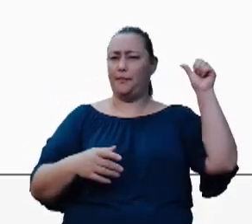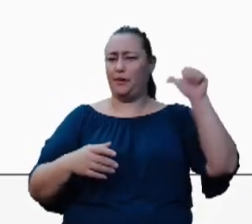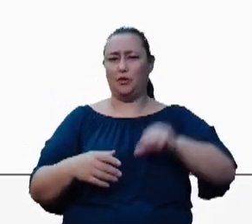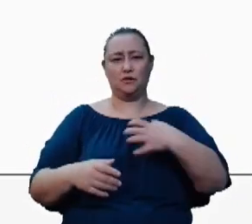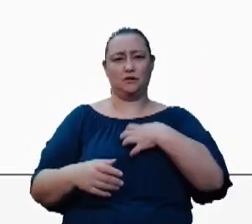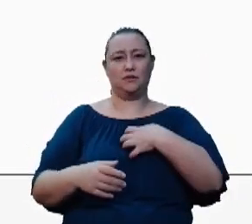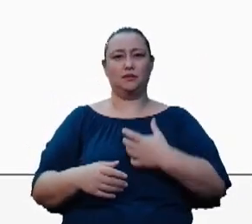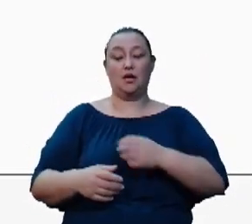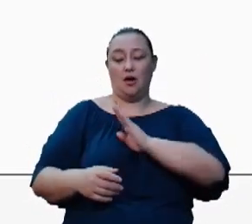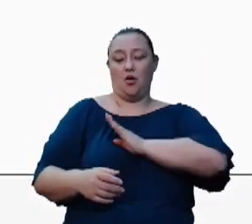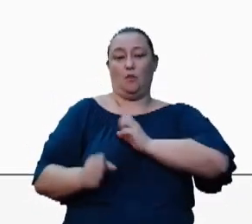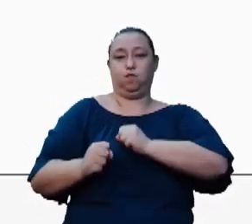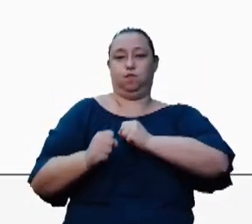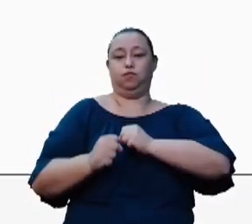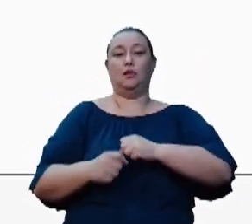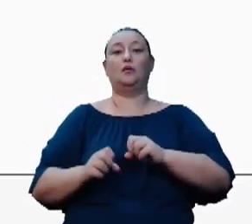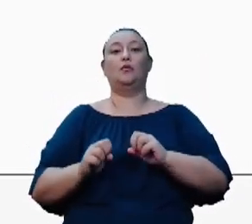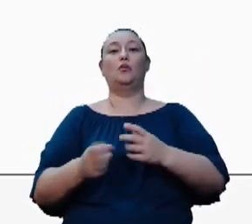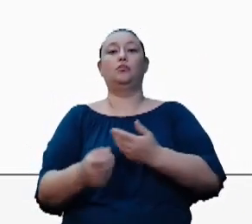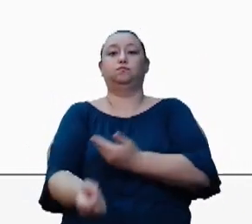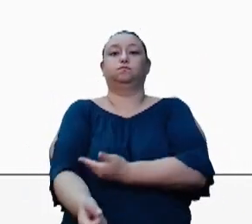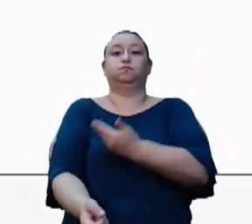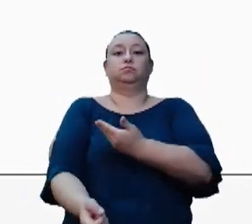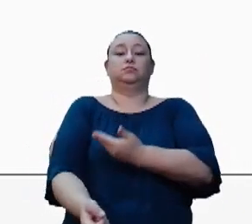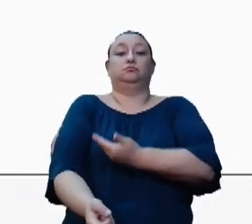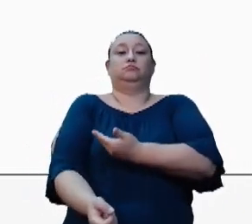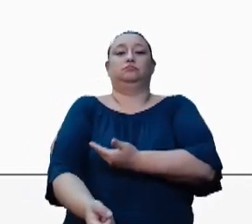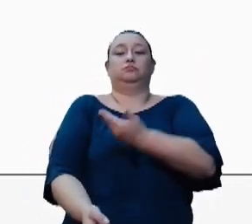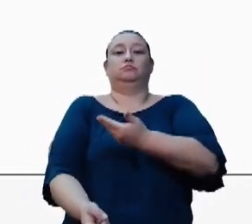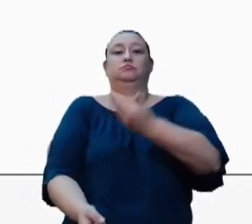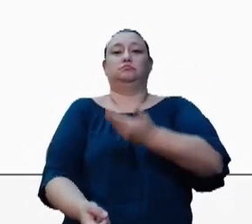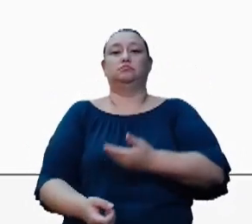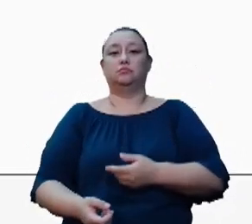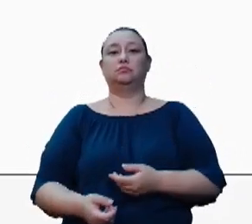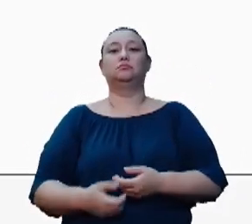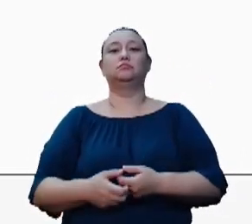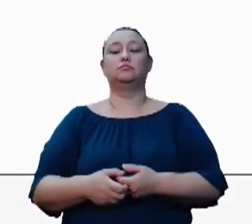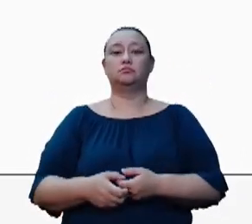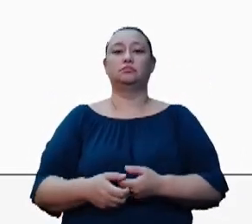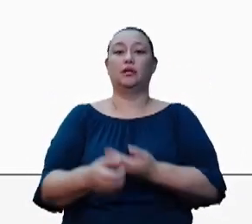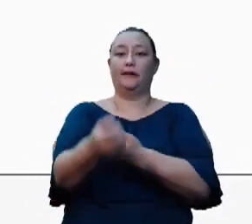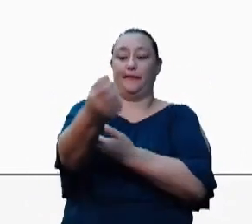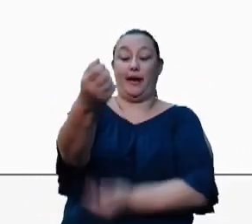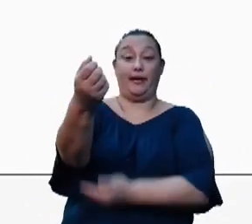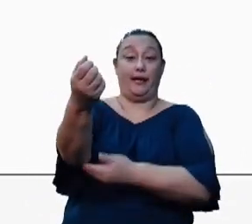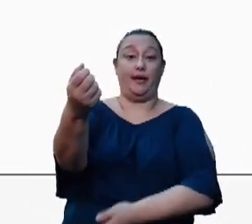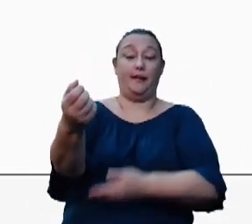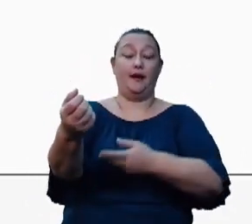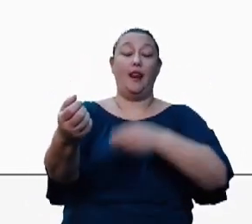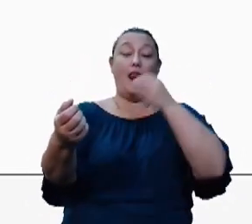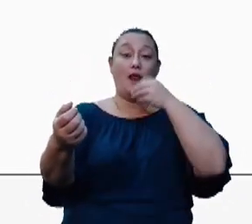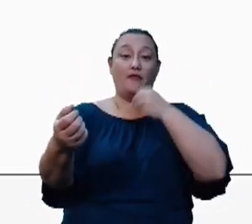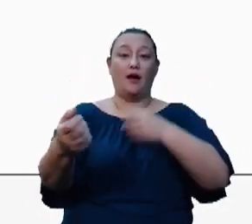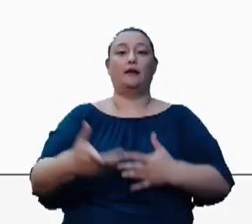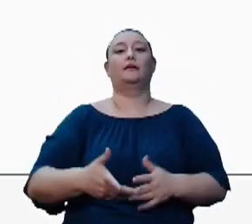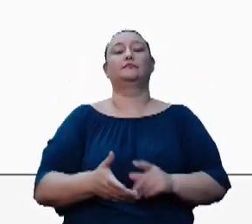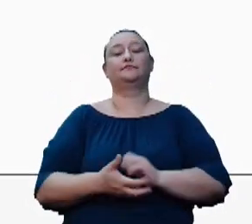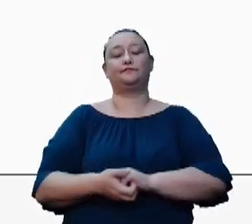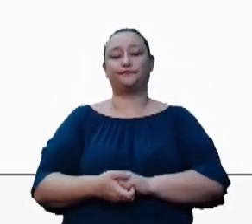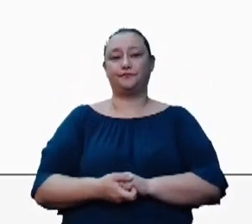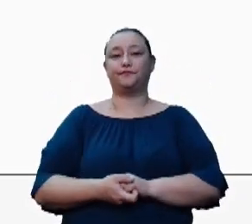ser bradicardia, hipotensão, que vem a ser mais frequente que a hipertensão, convulsões e coma.